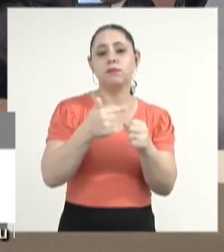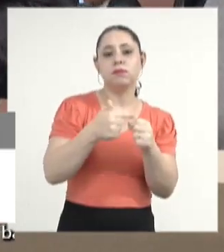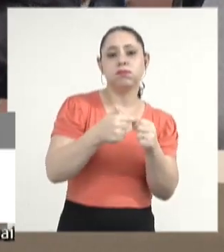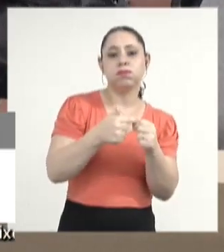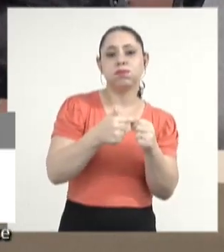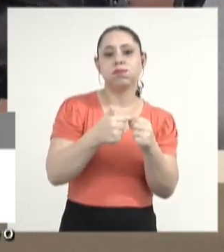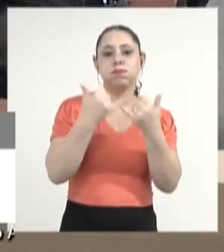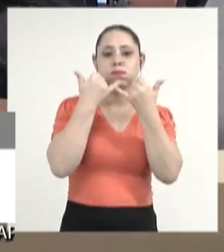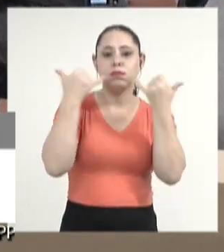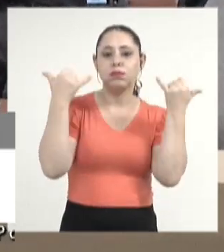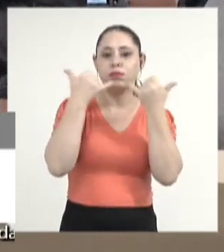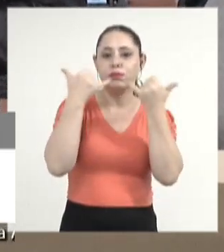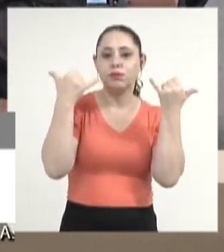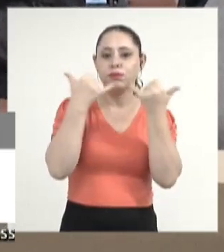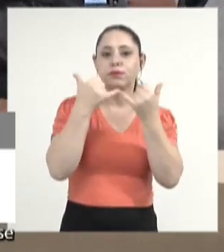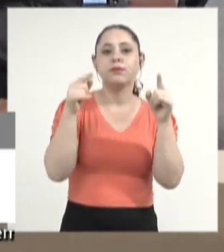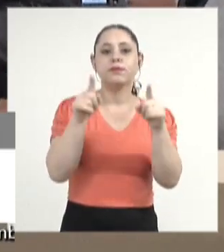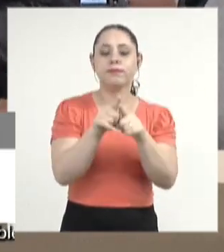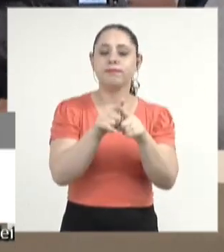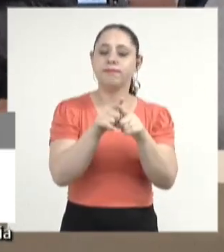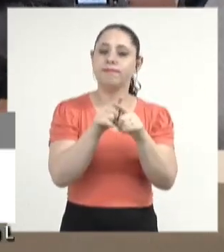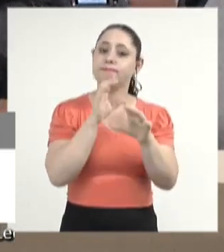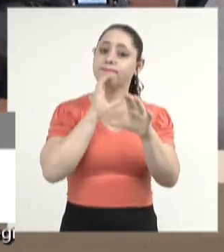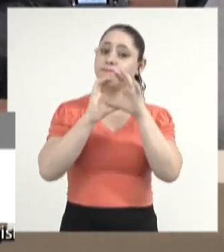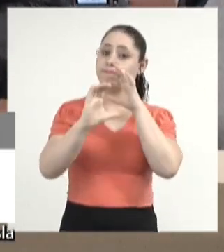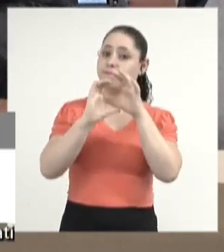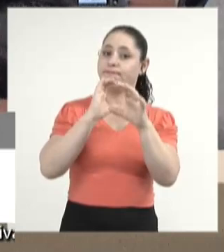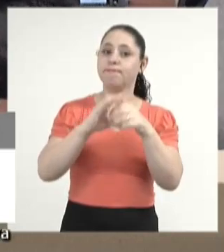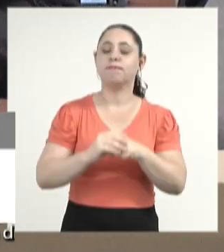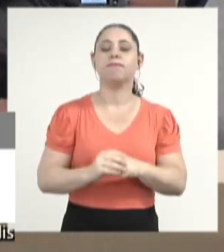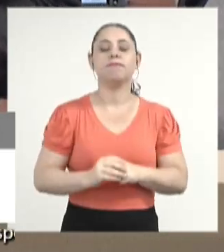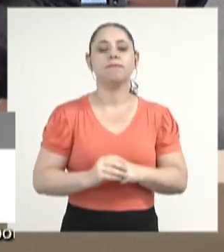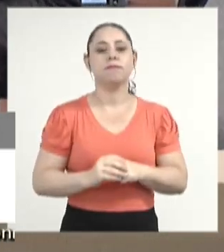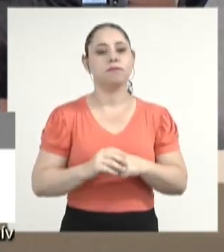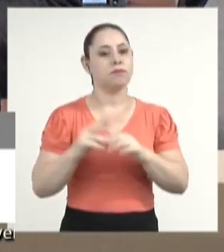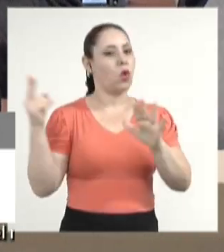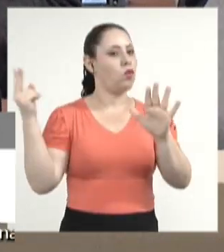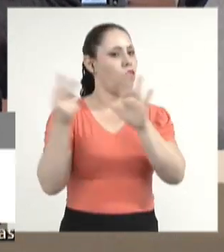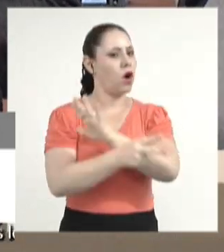combustíveis, energia e também comunicações,